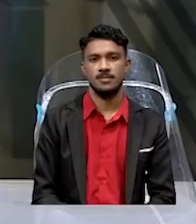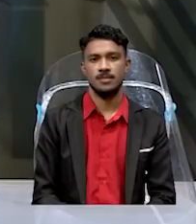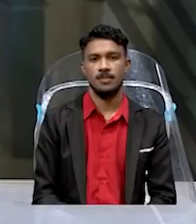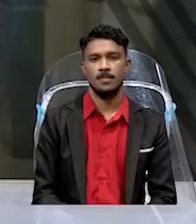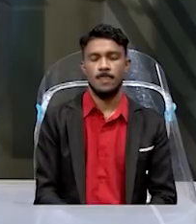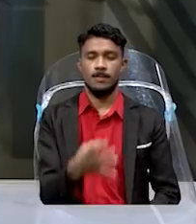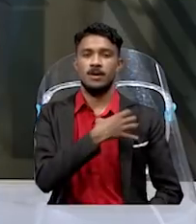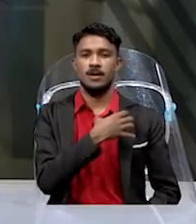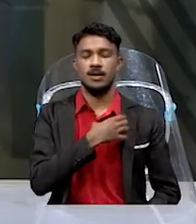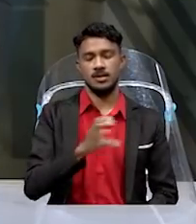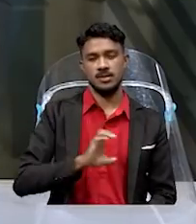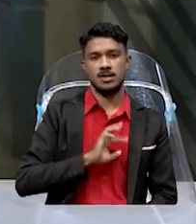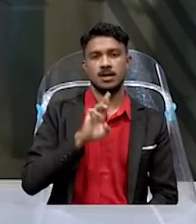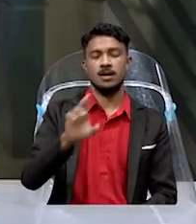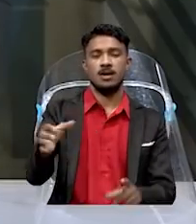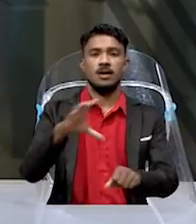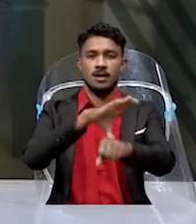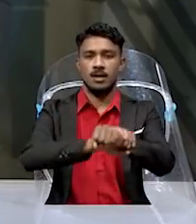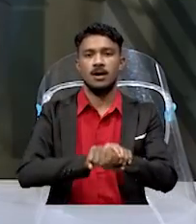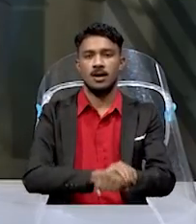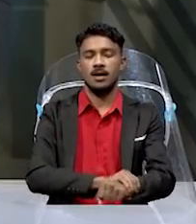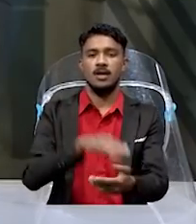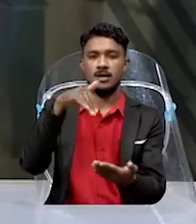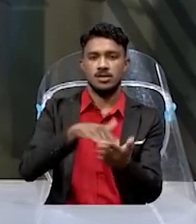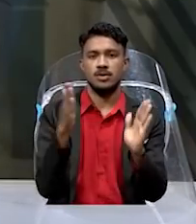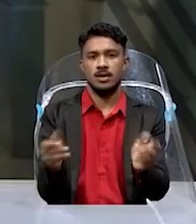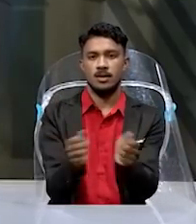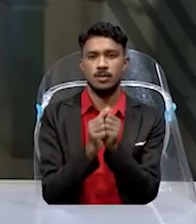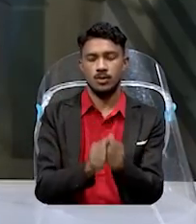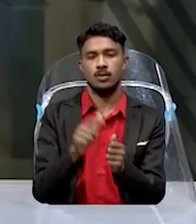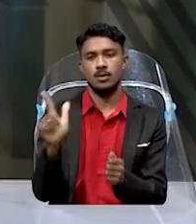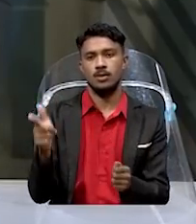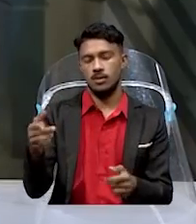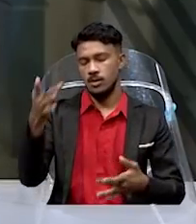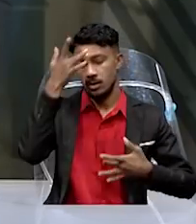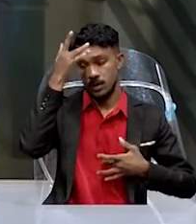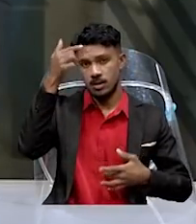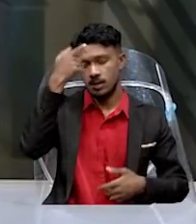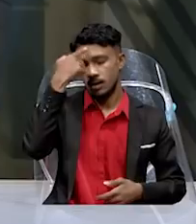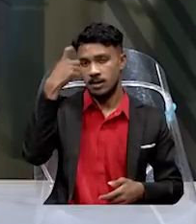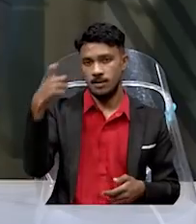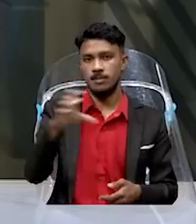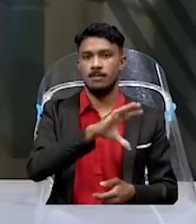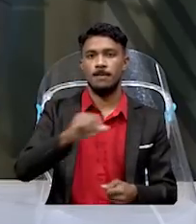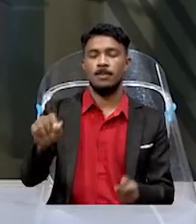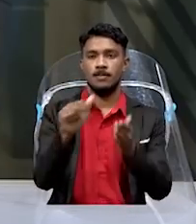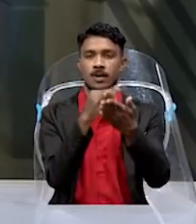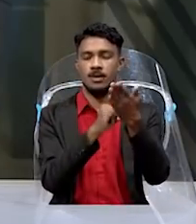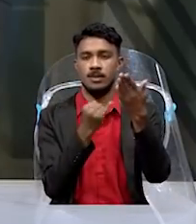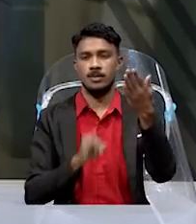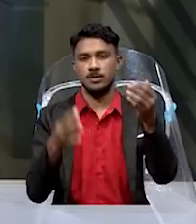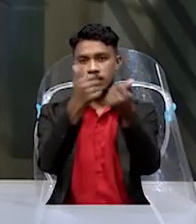Penitele Squadra Cristo Rei detém estudante na Inruanulo Racing, Tambarisca Farra Escola, o emblema arte